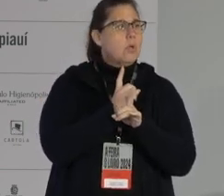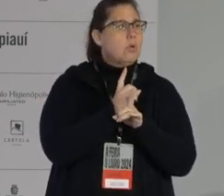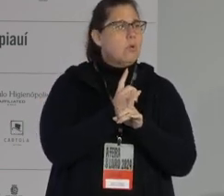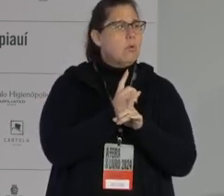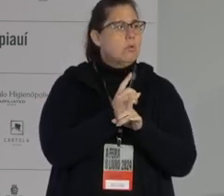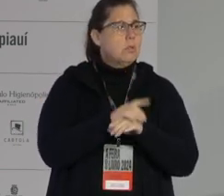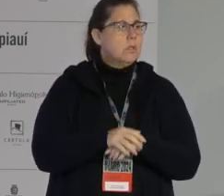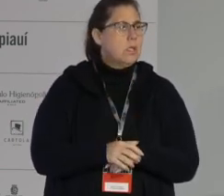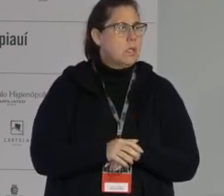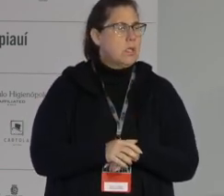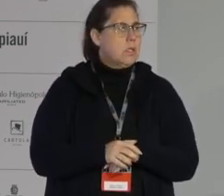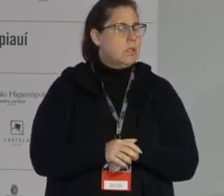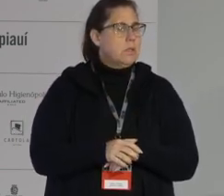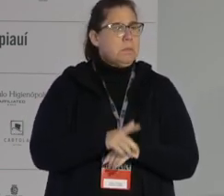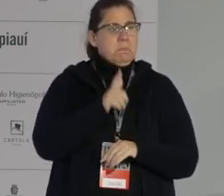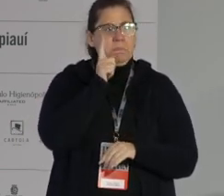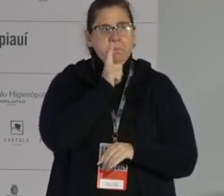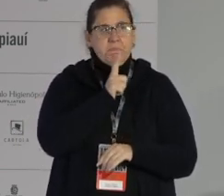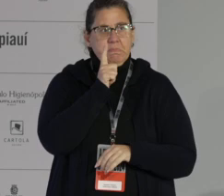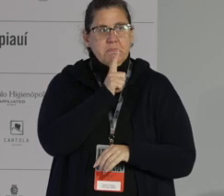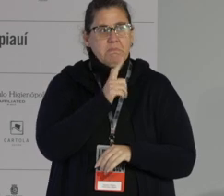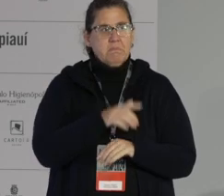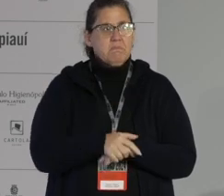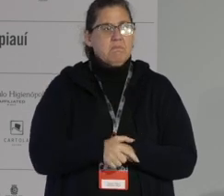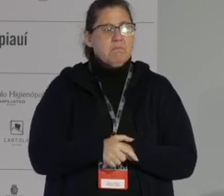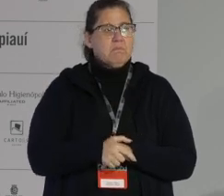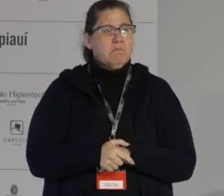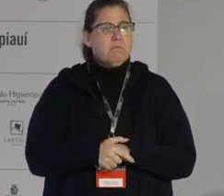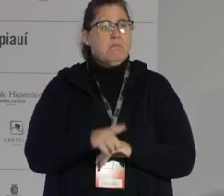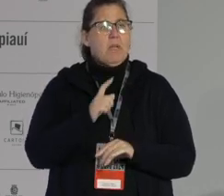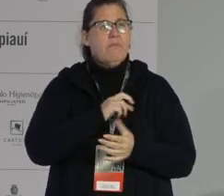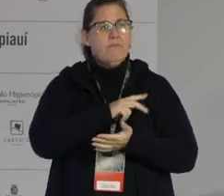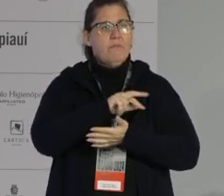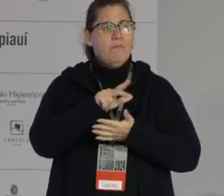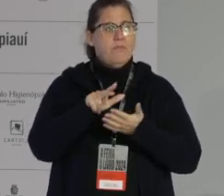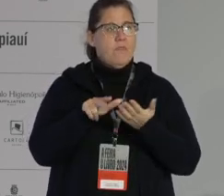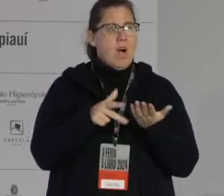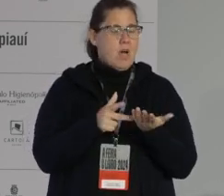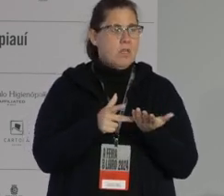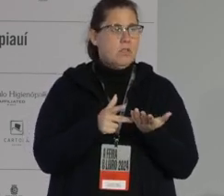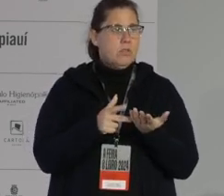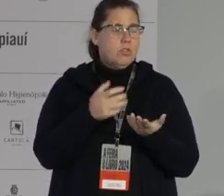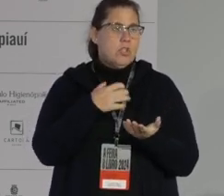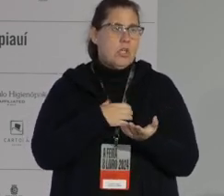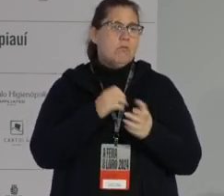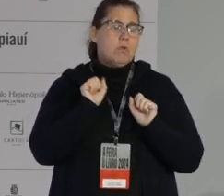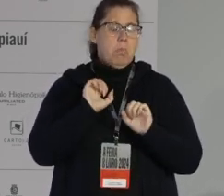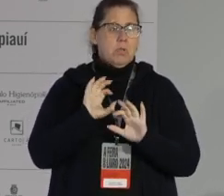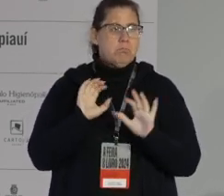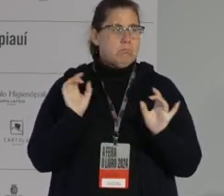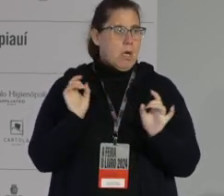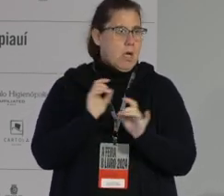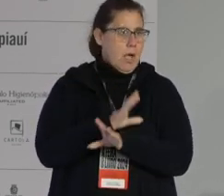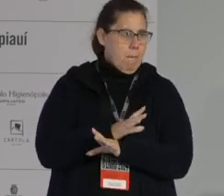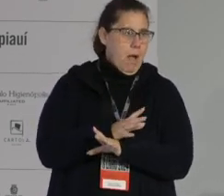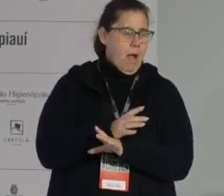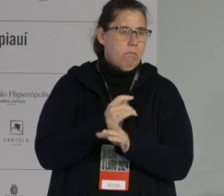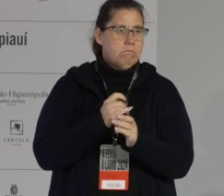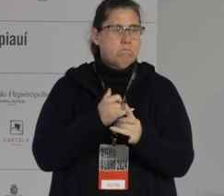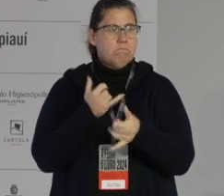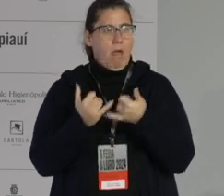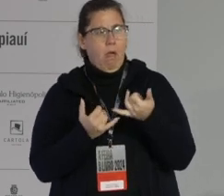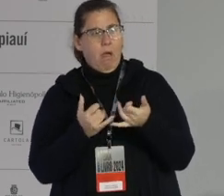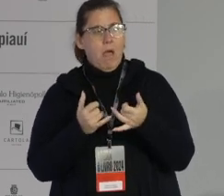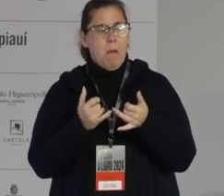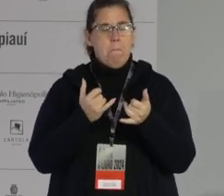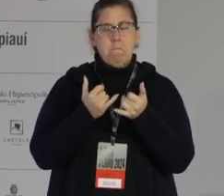de repente o conto acaba e você fica meio... Tem uma série de finais possíveis que ficam... Você joga com isso também, com os finais possíveis